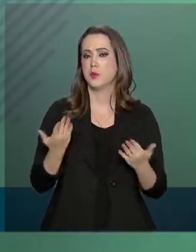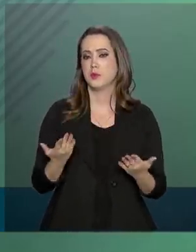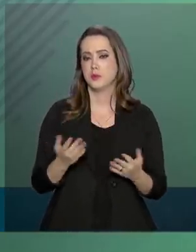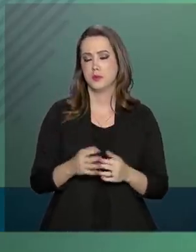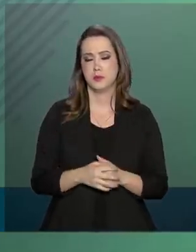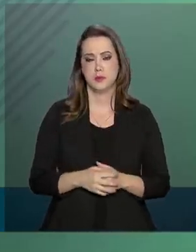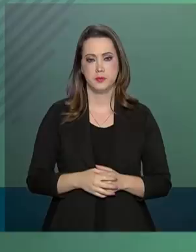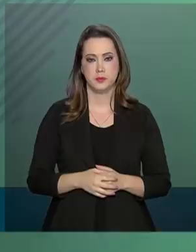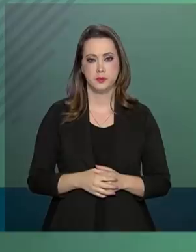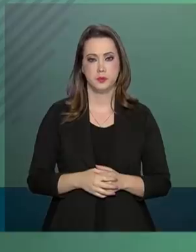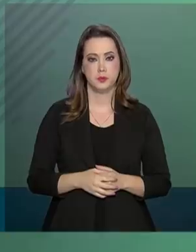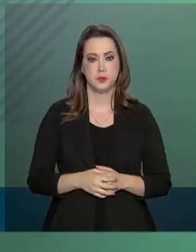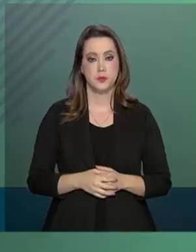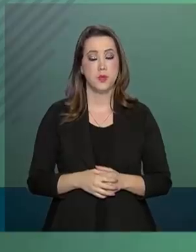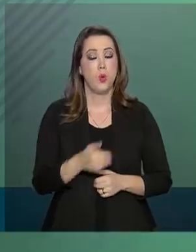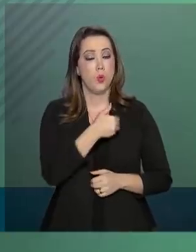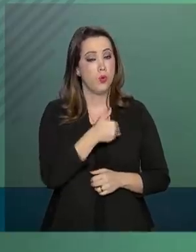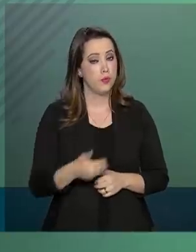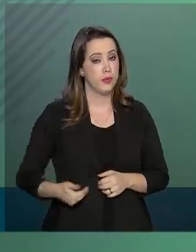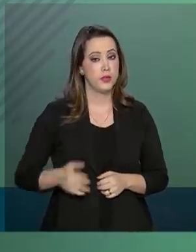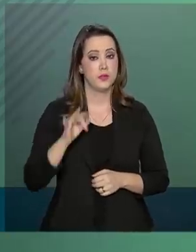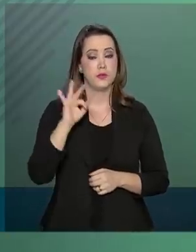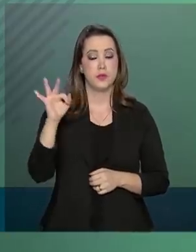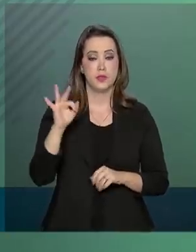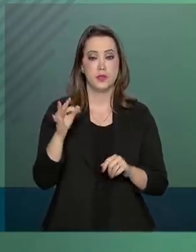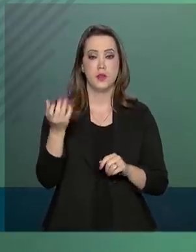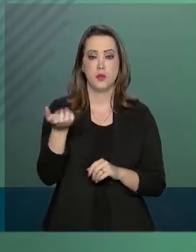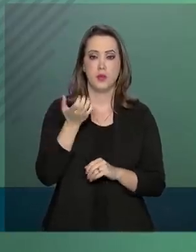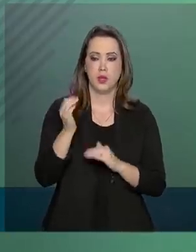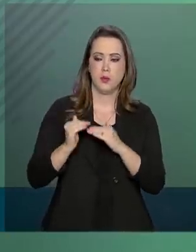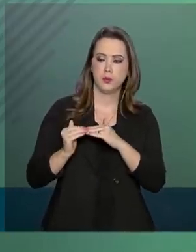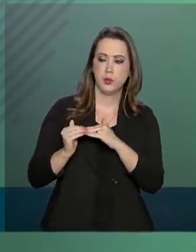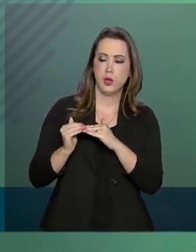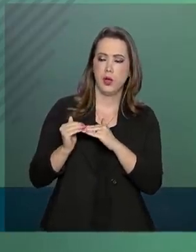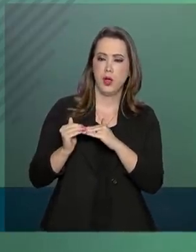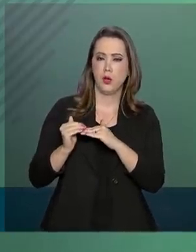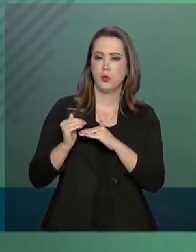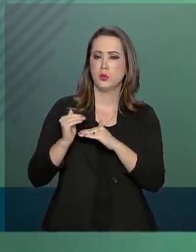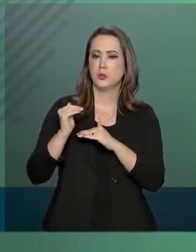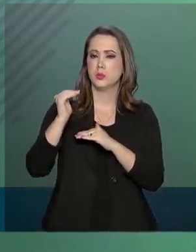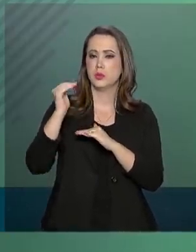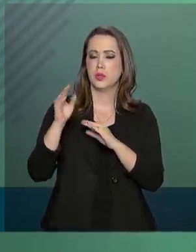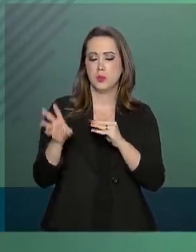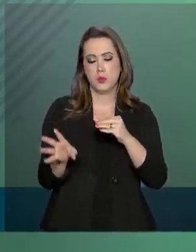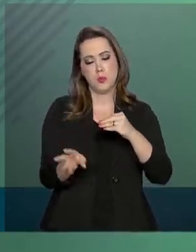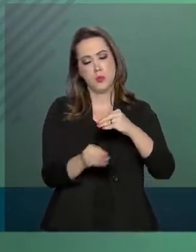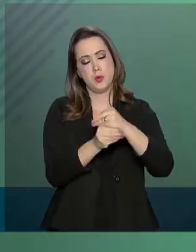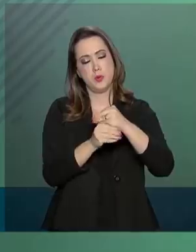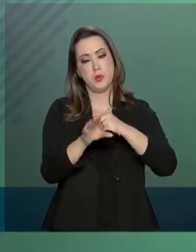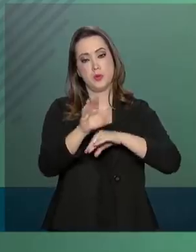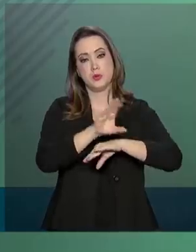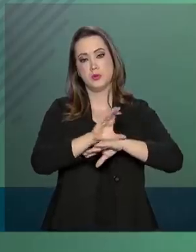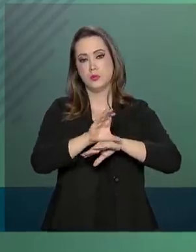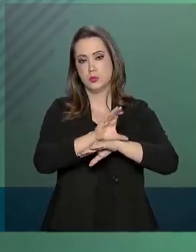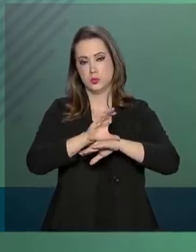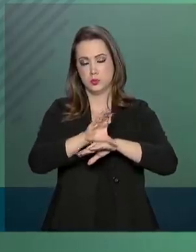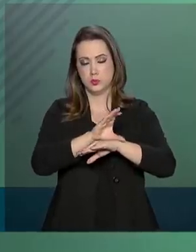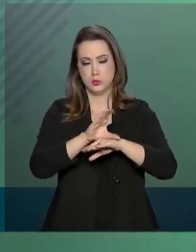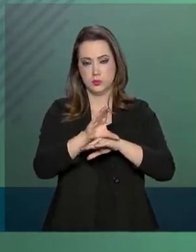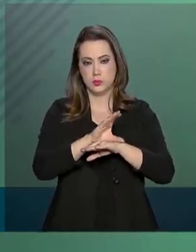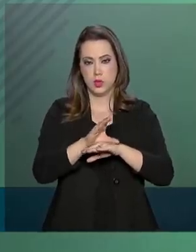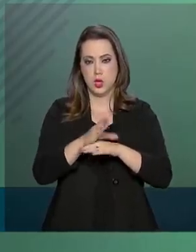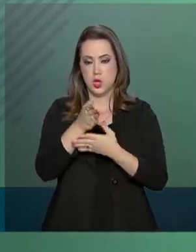a intenção do governo de majorar por meio de uma proposta de emenda à constituição a